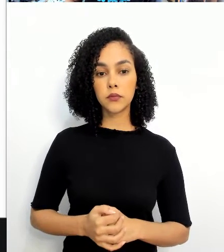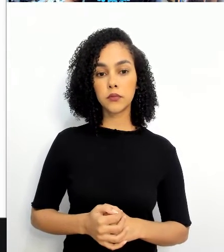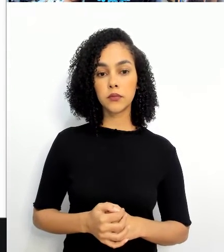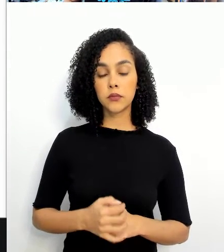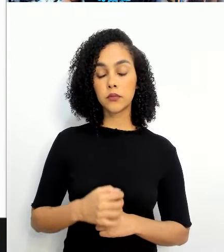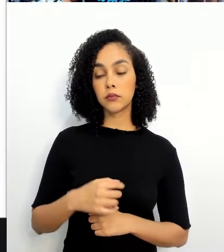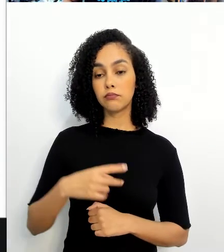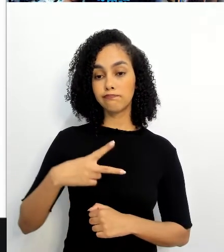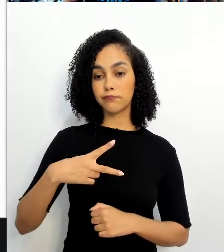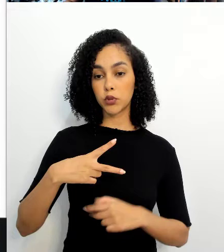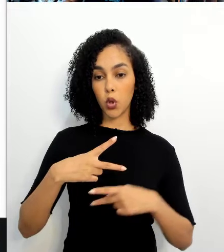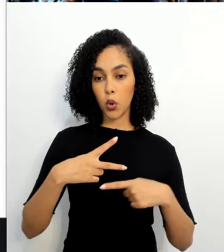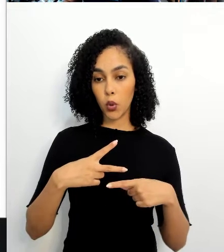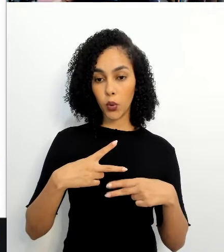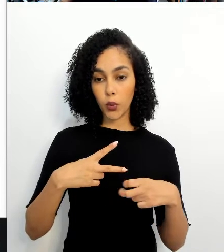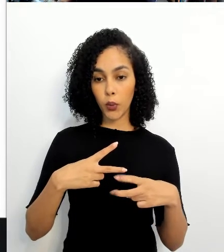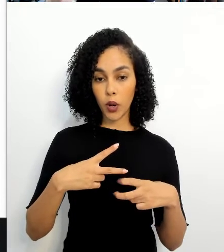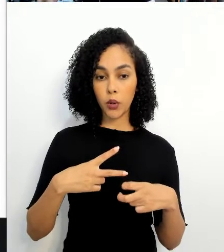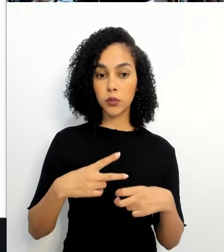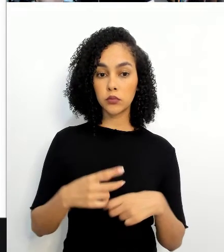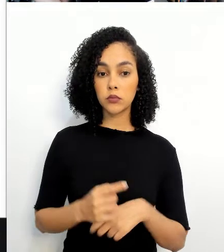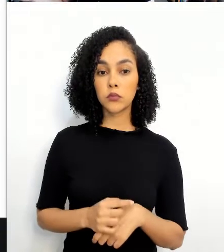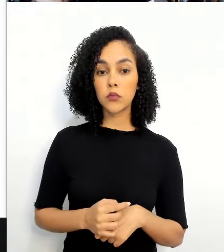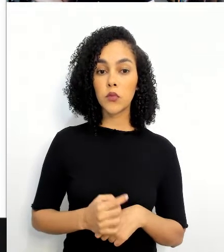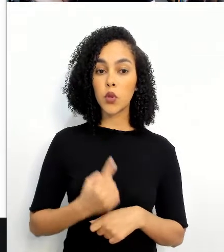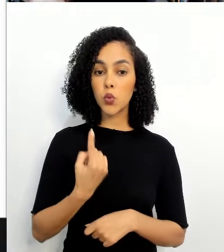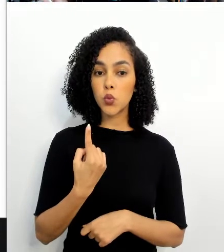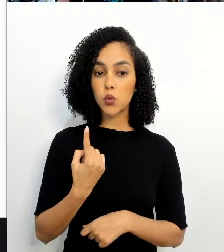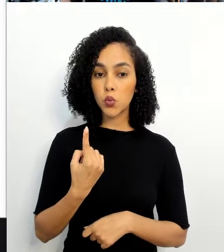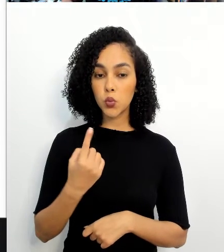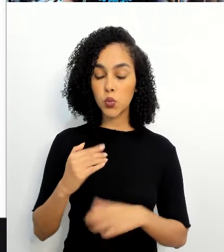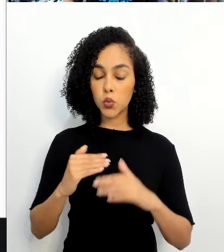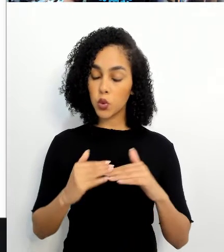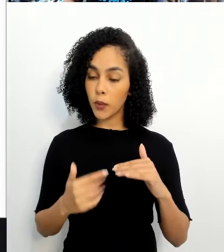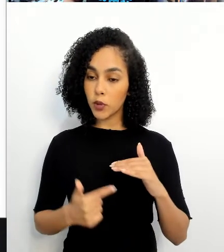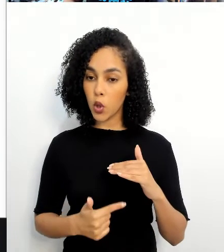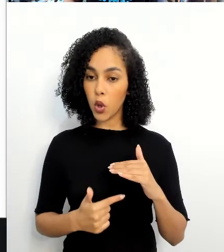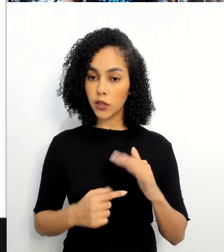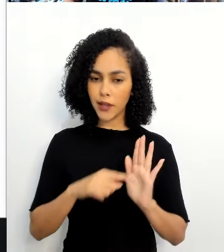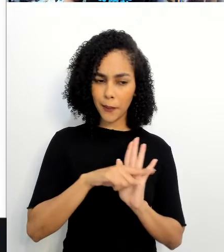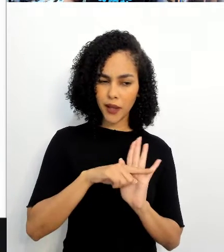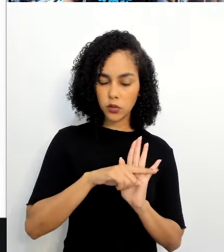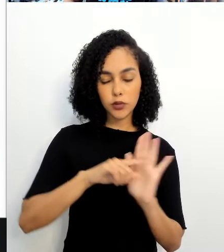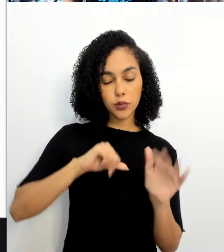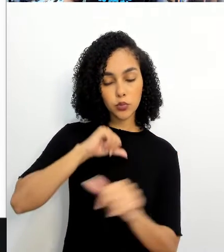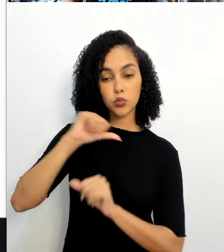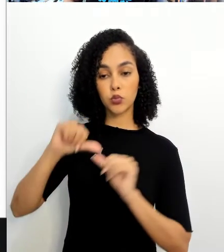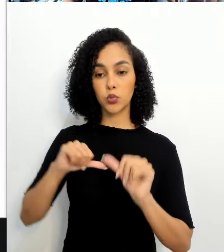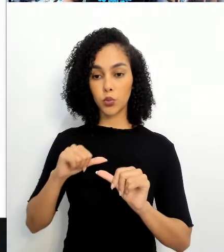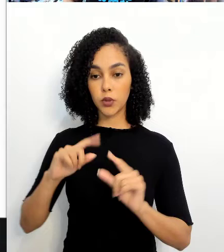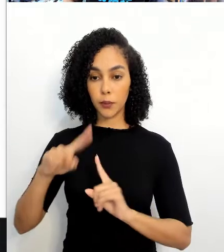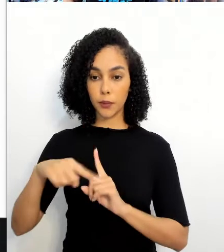Maior ou igual. E vou passar 1 sobre 2 elevado a n para o segundo. Ele estava negativo, vai positivo.